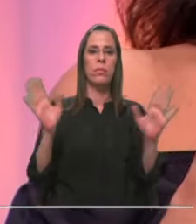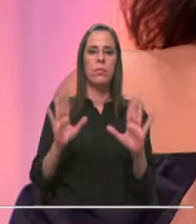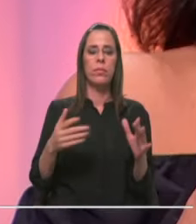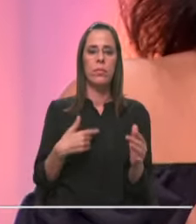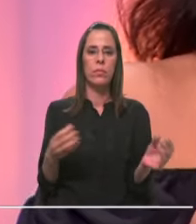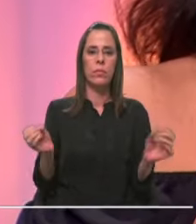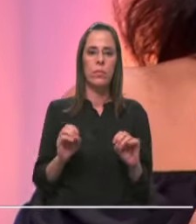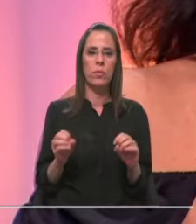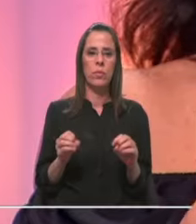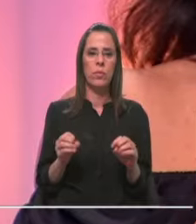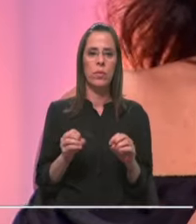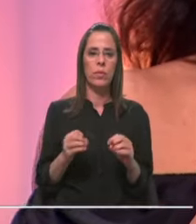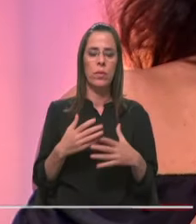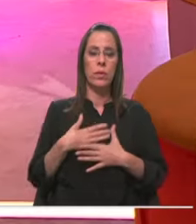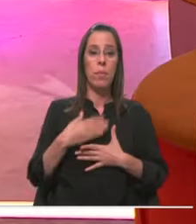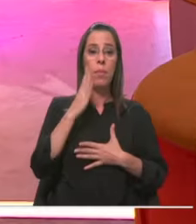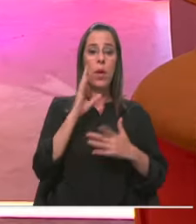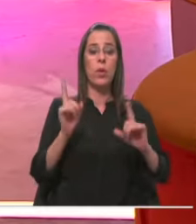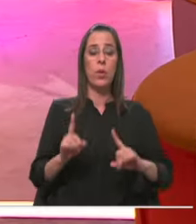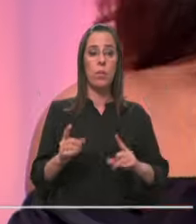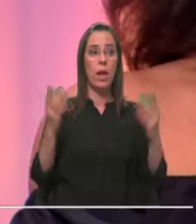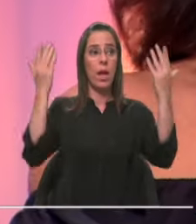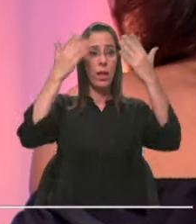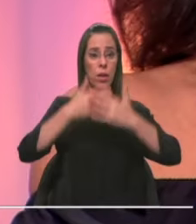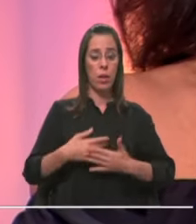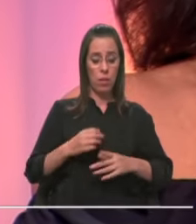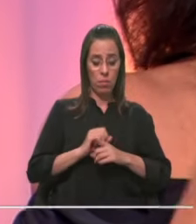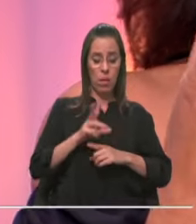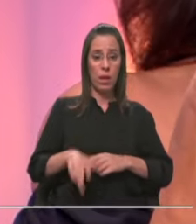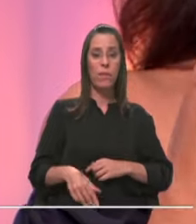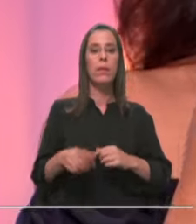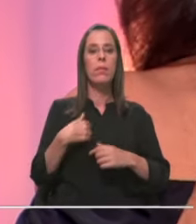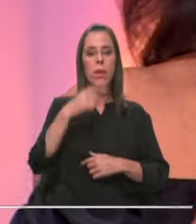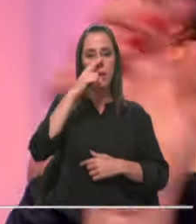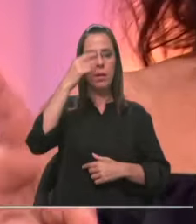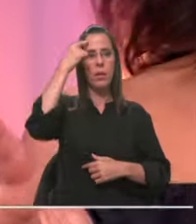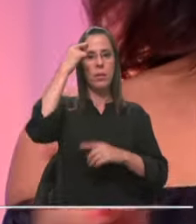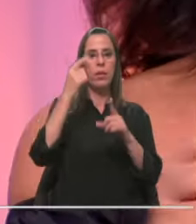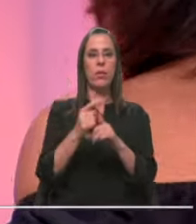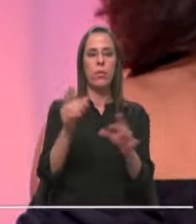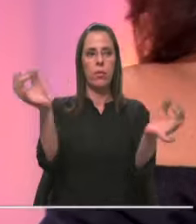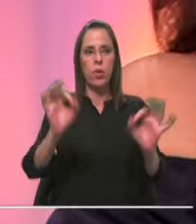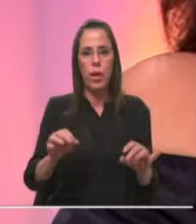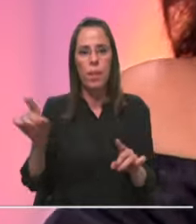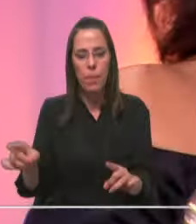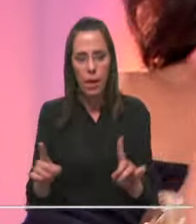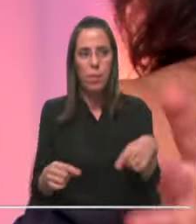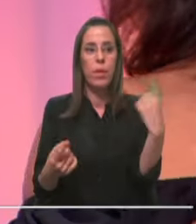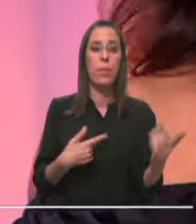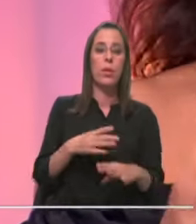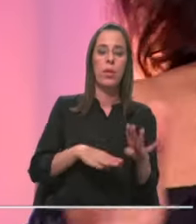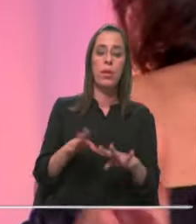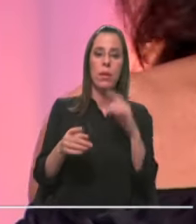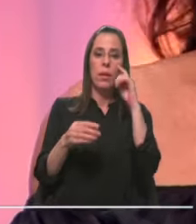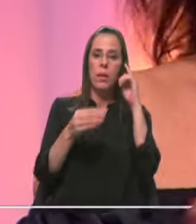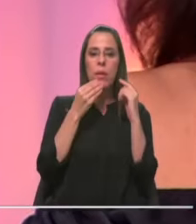não tinha, eu acho que nem tinha espaço para dormir, porque até durante a noite eu me levantava não sei quantas vezes, porque me lembrava das vou já preparar não sei o quê, porque depois tenho que fazer, e